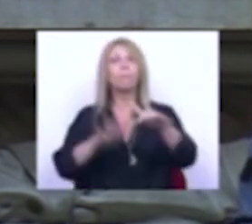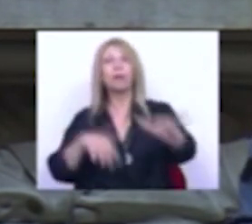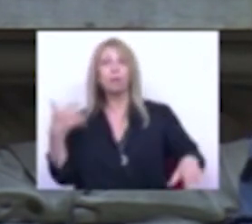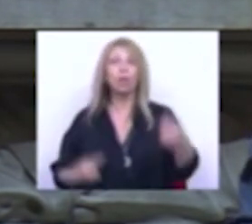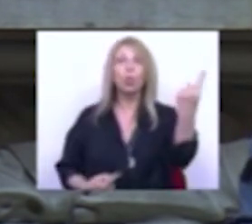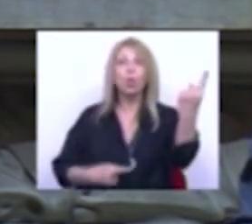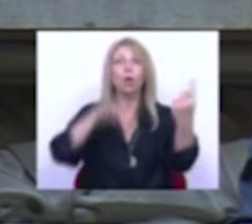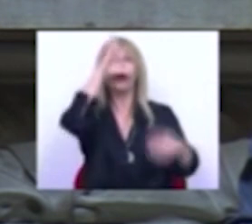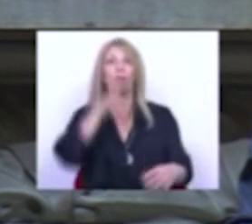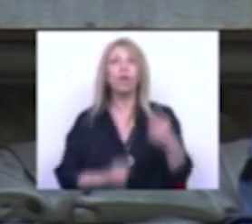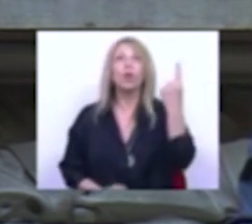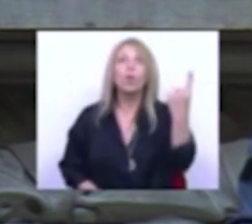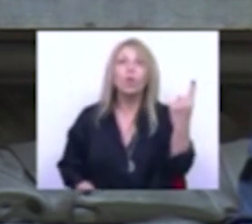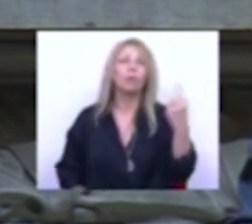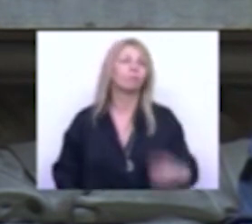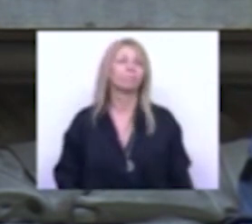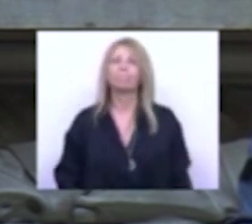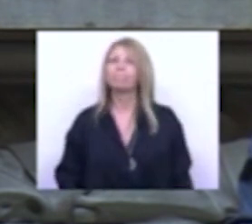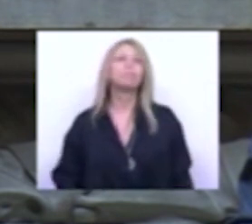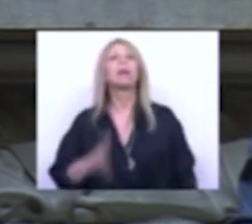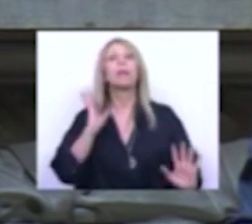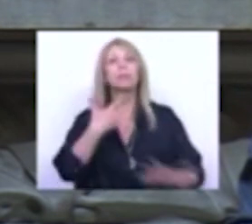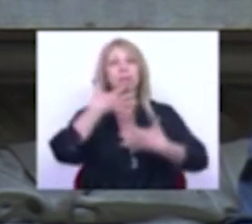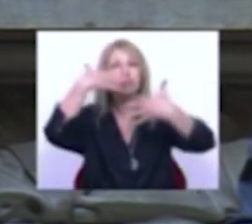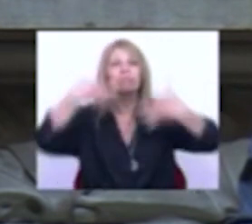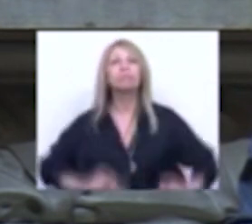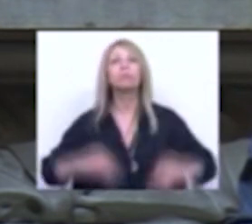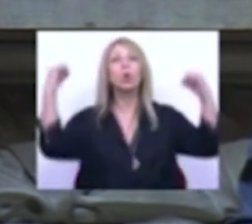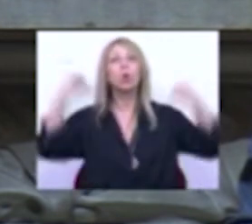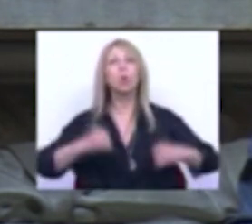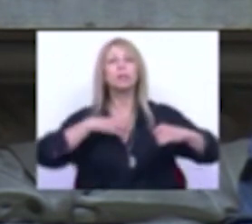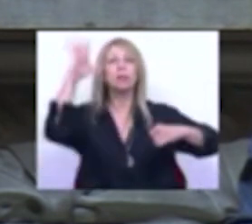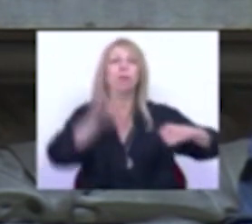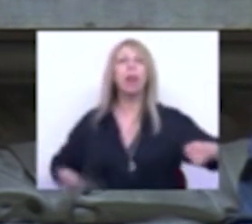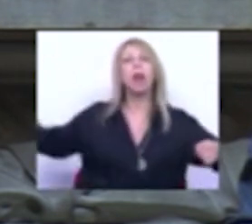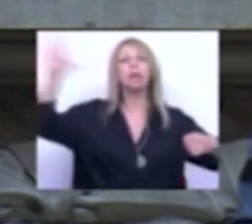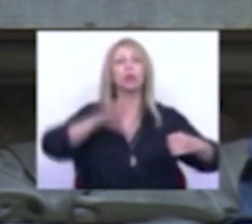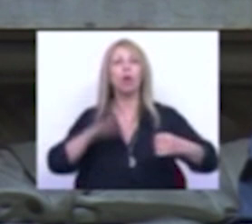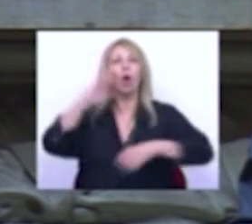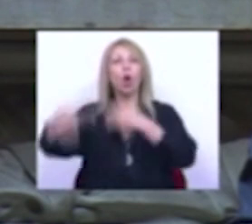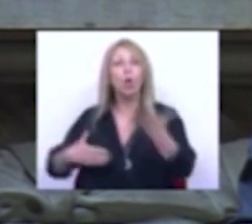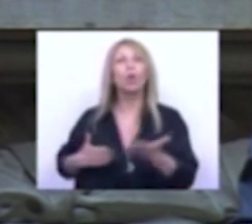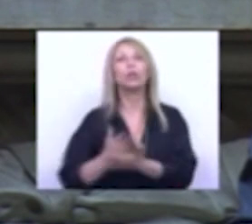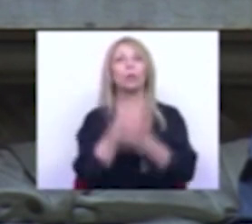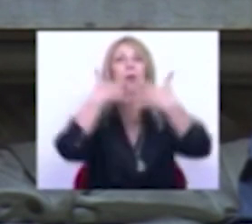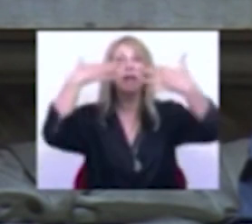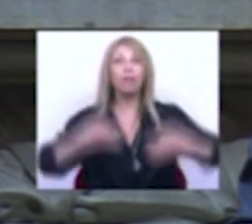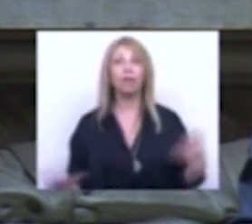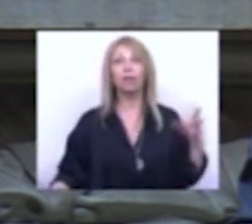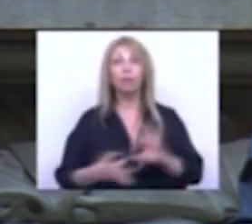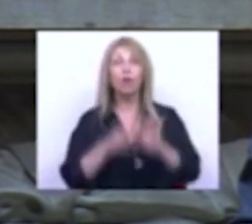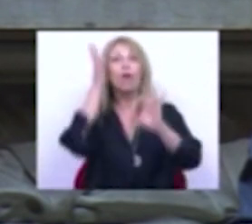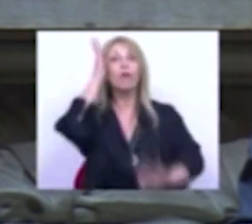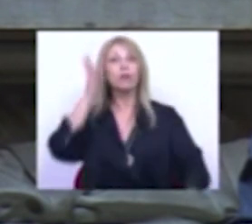governo. Requer um consenso nacional continuado e efetivo acerca das Forças Armadas